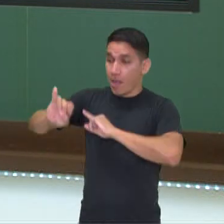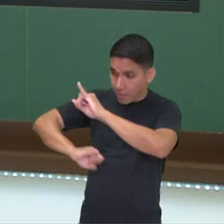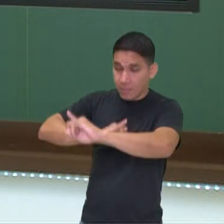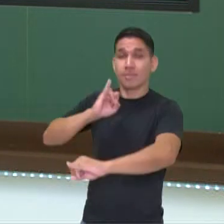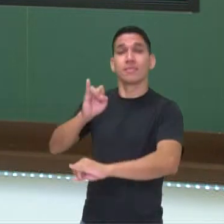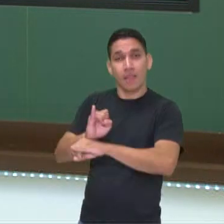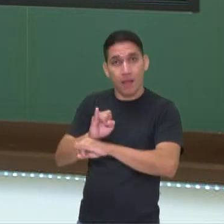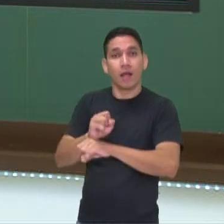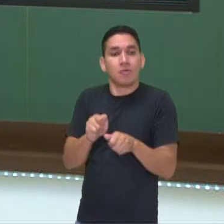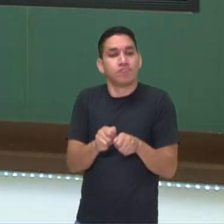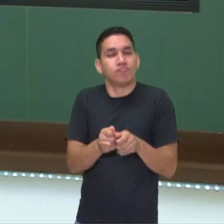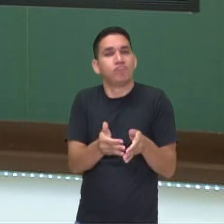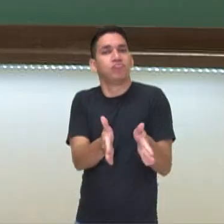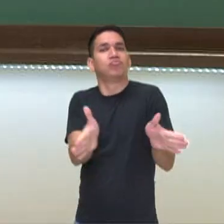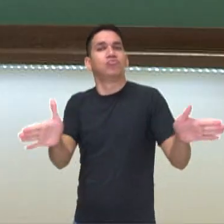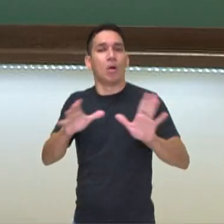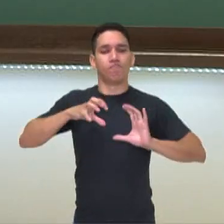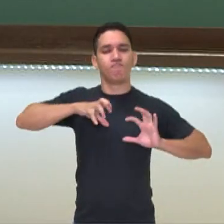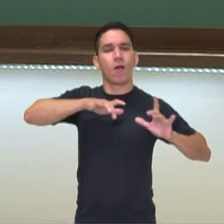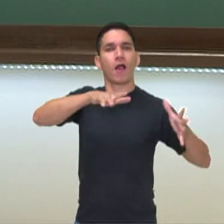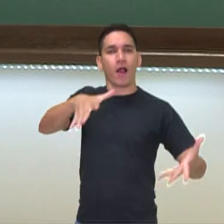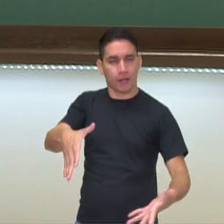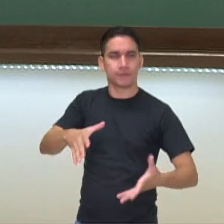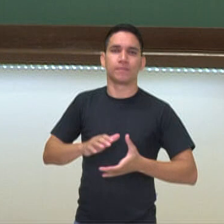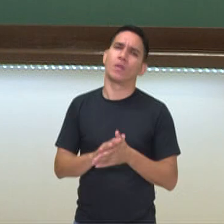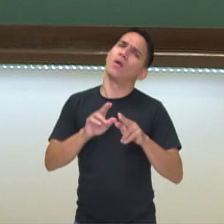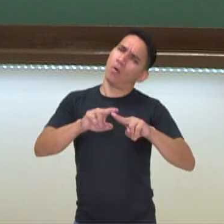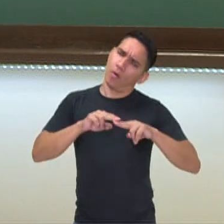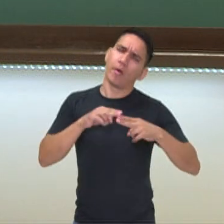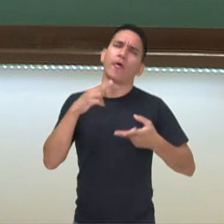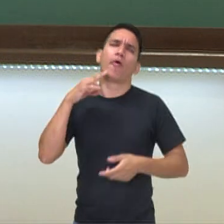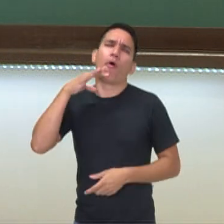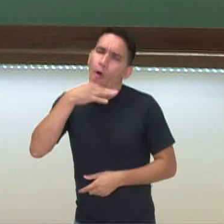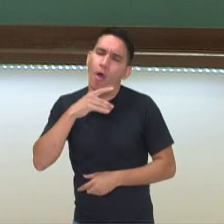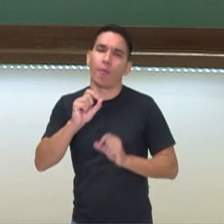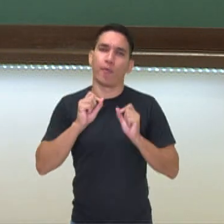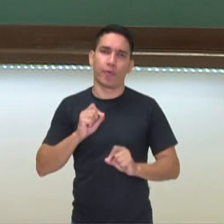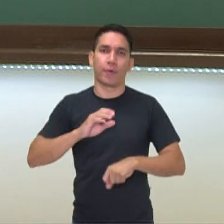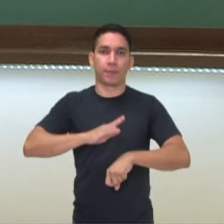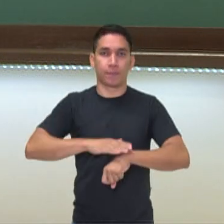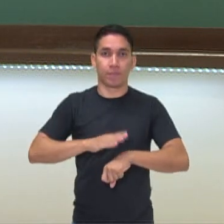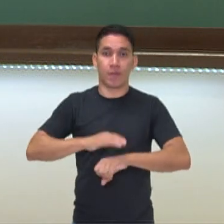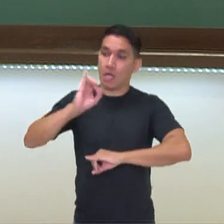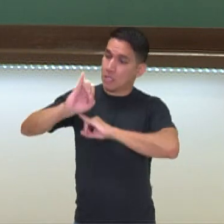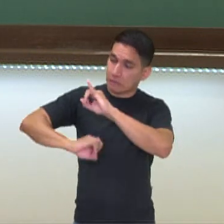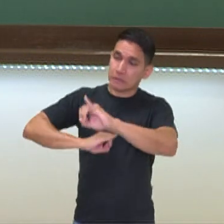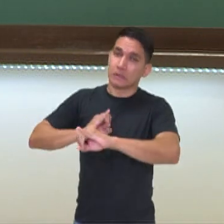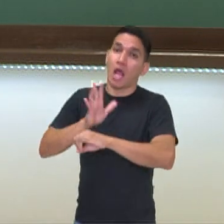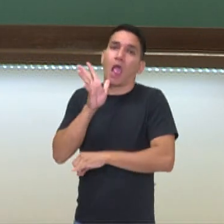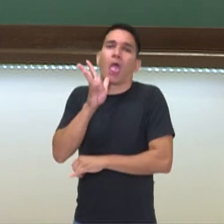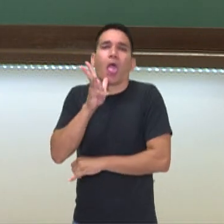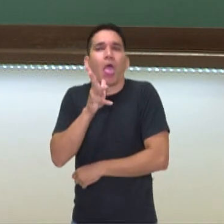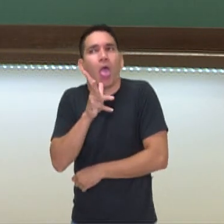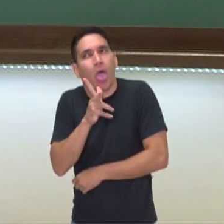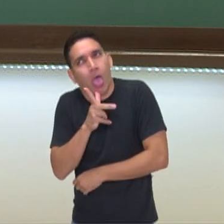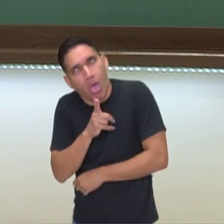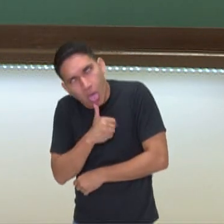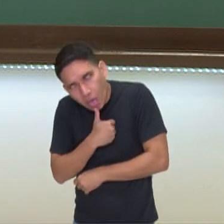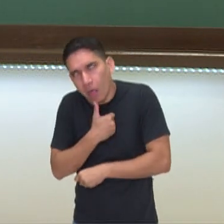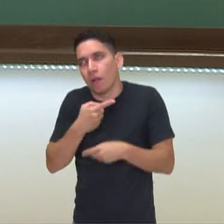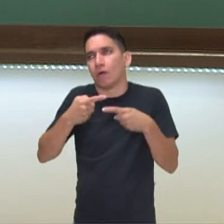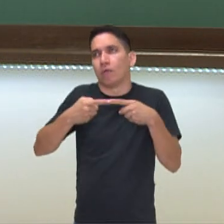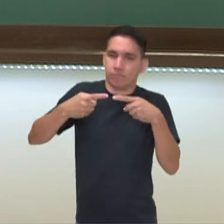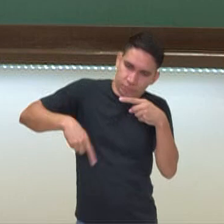ganhar mais espaço. Claro que ainda na modalidade de internet de escada, com uma conexão muito